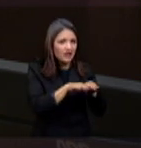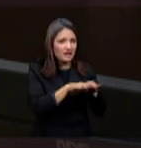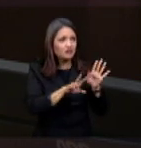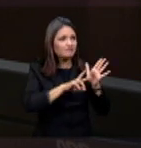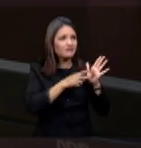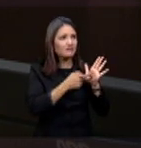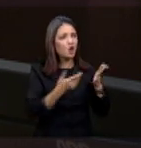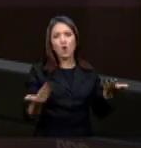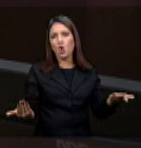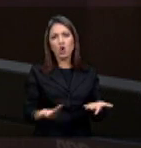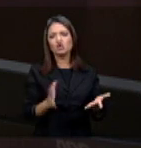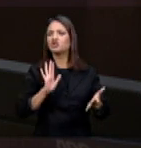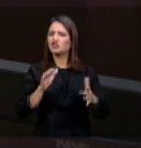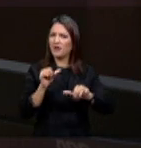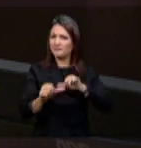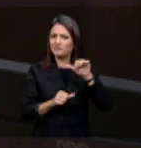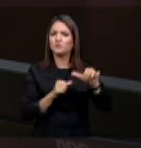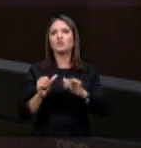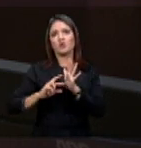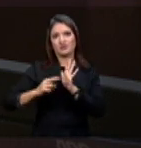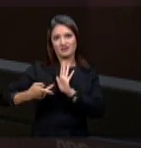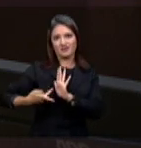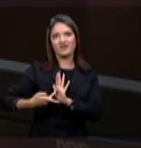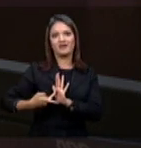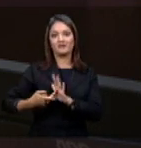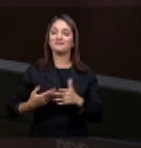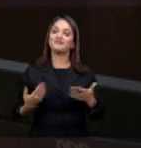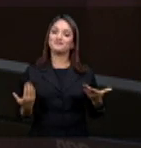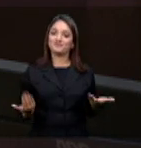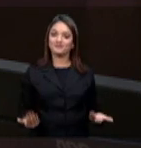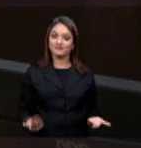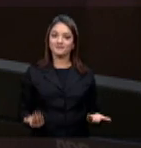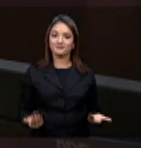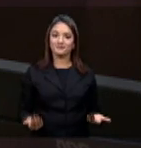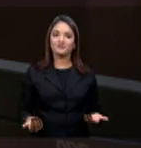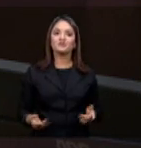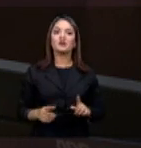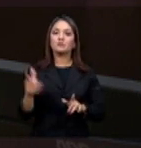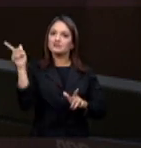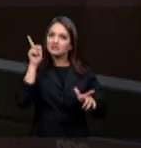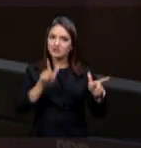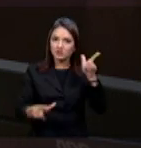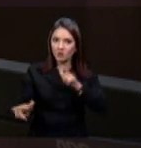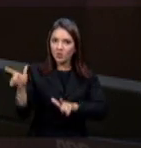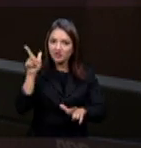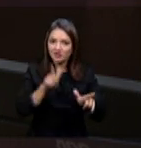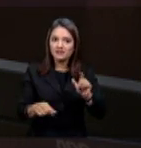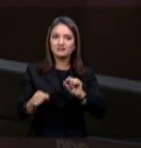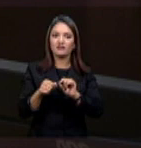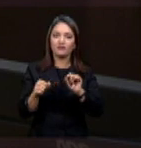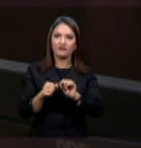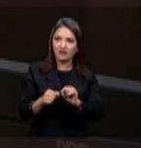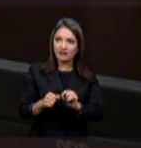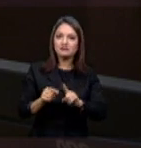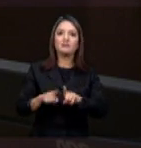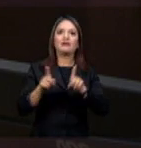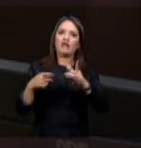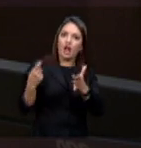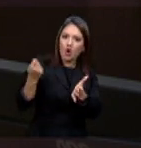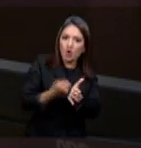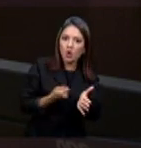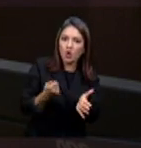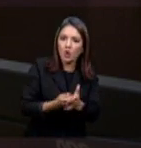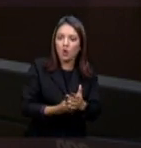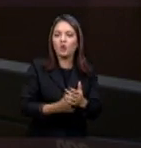é ter um outro Contorno enfim as conquistas foram tornando as batalhas mais exigentes